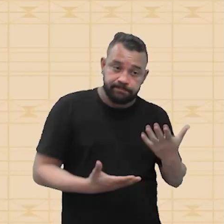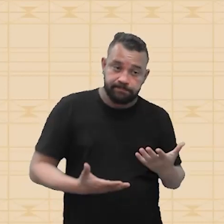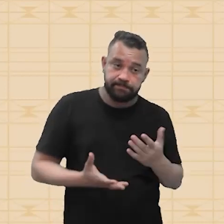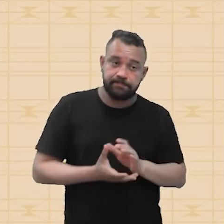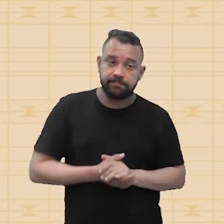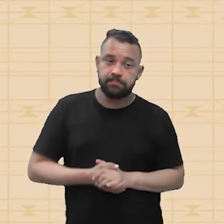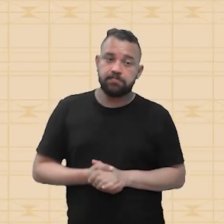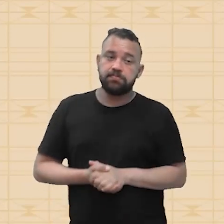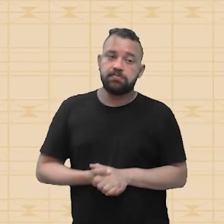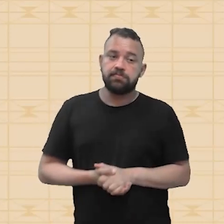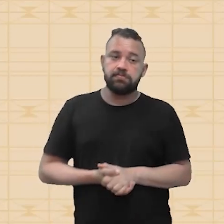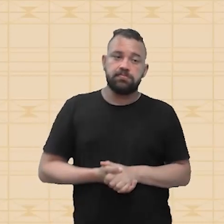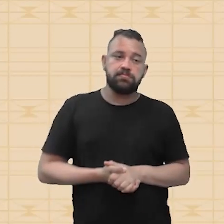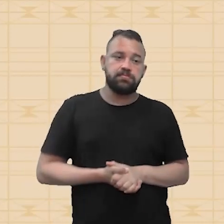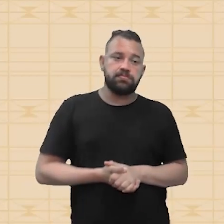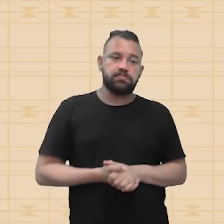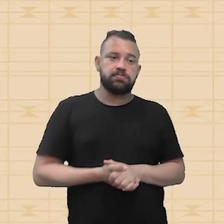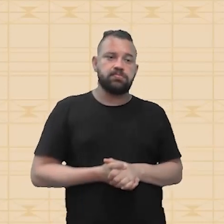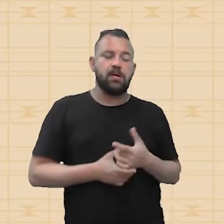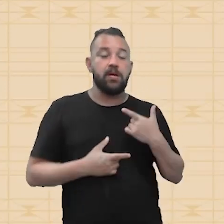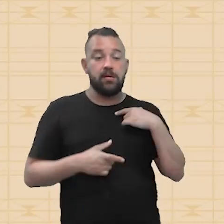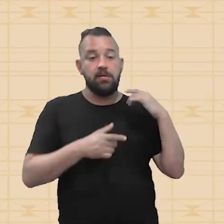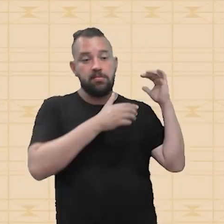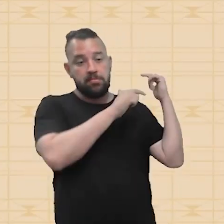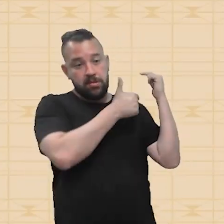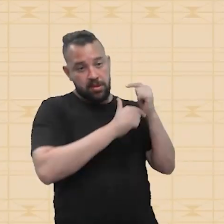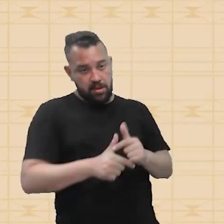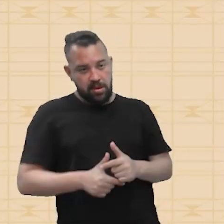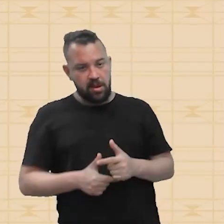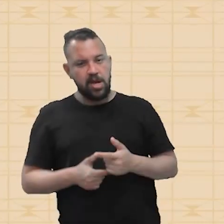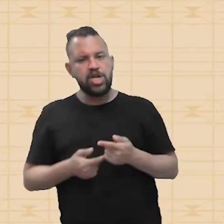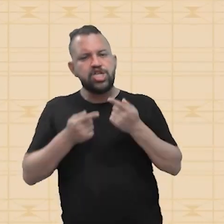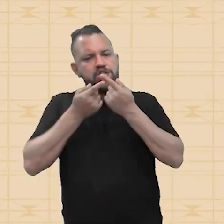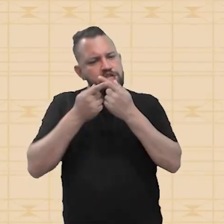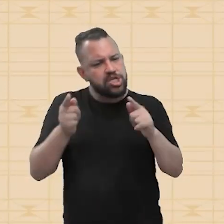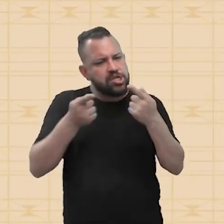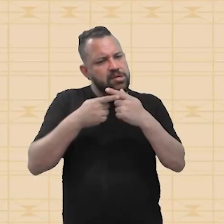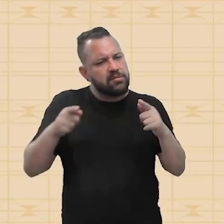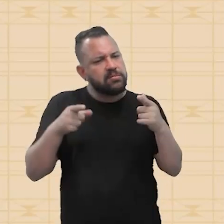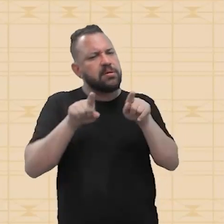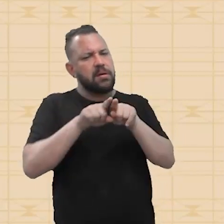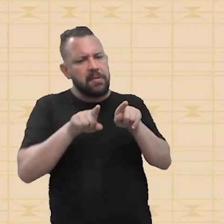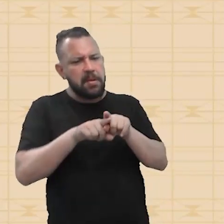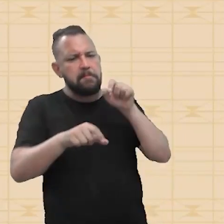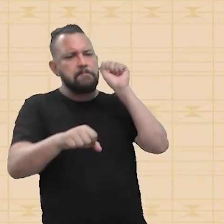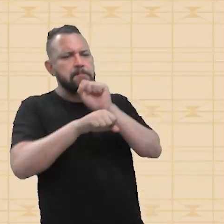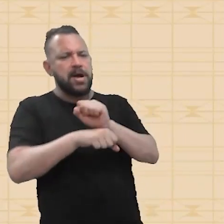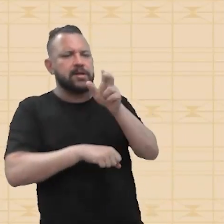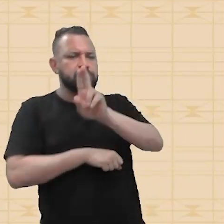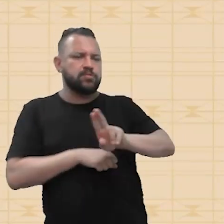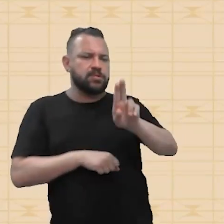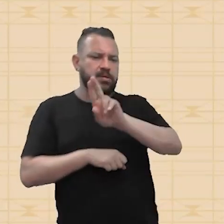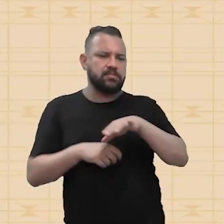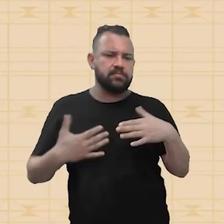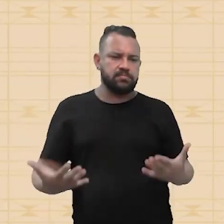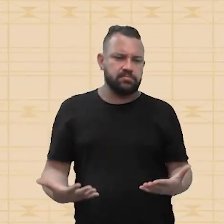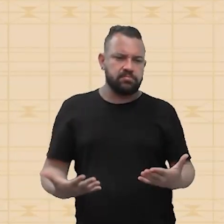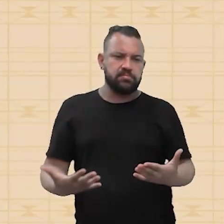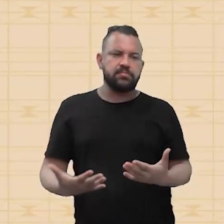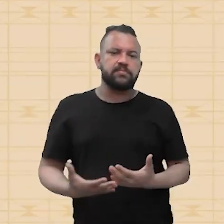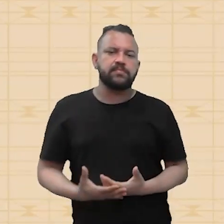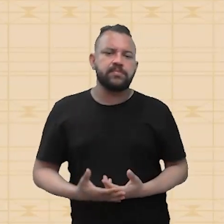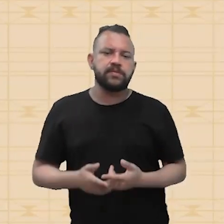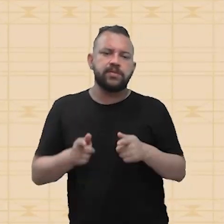questão da questão temporal, por exemplo, até as gírias, elas deixam de ser utilizadas. Então, as